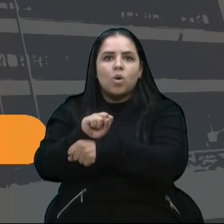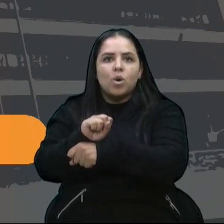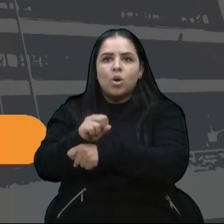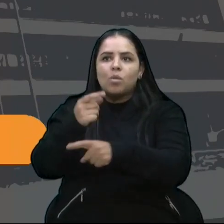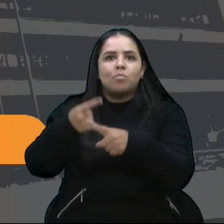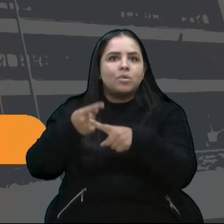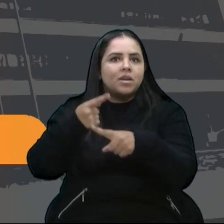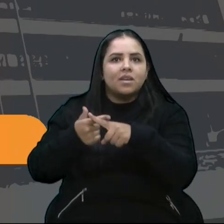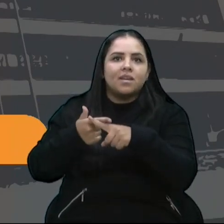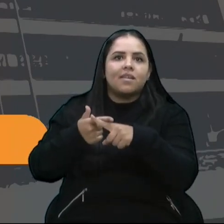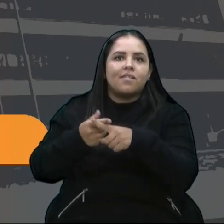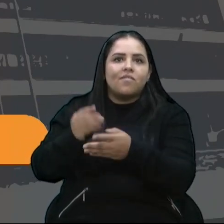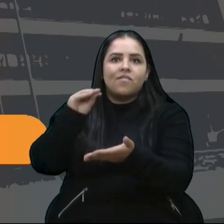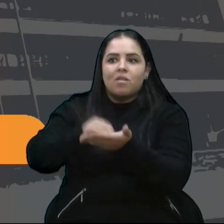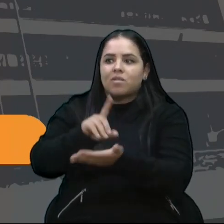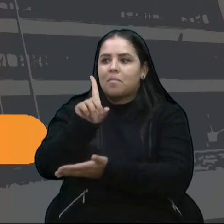de